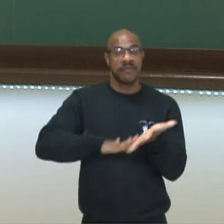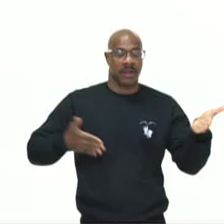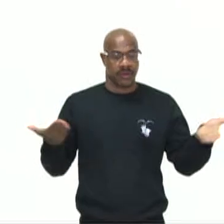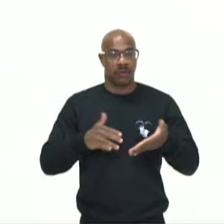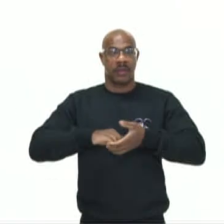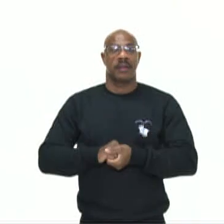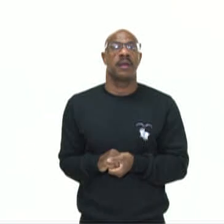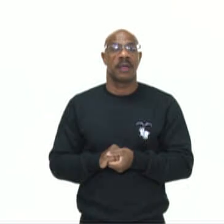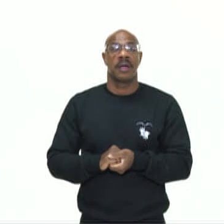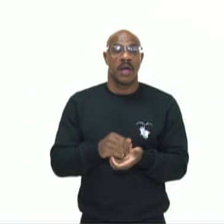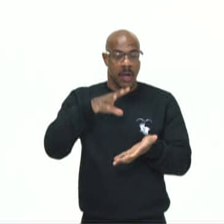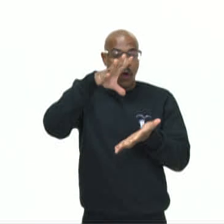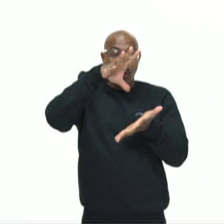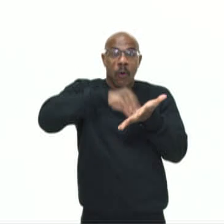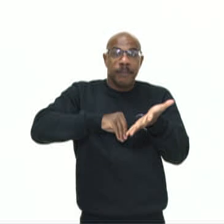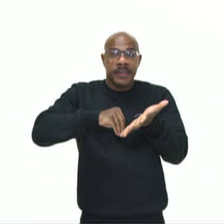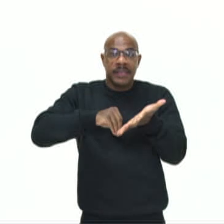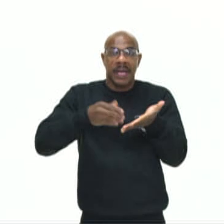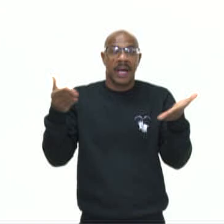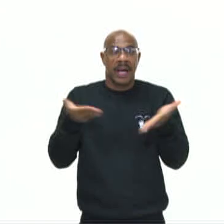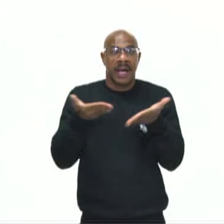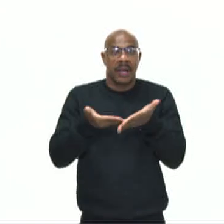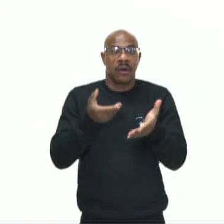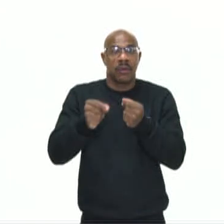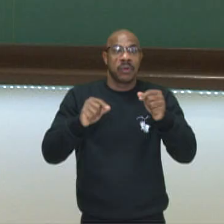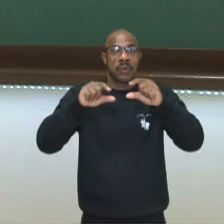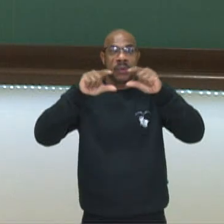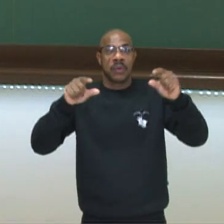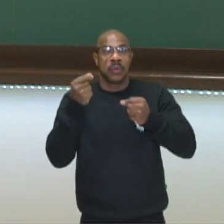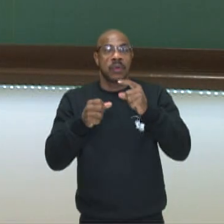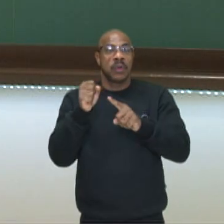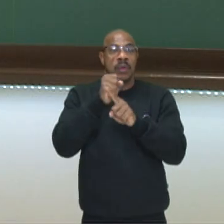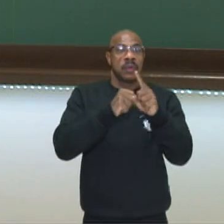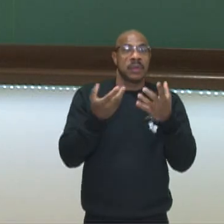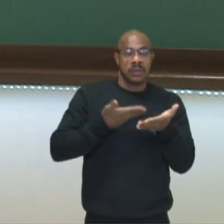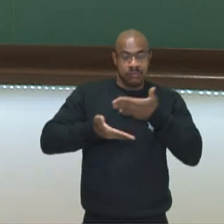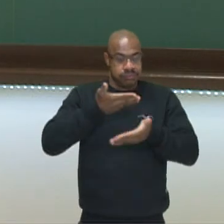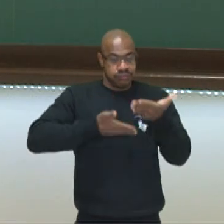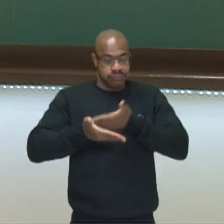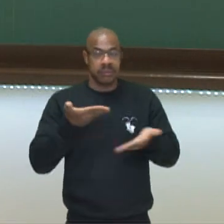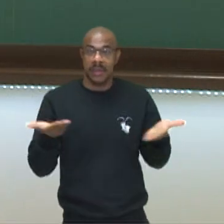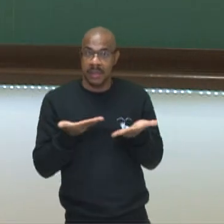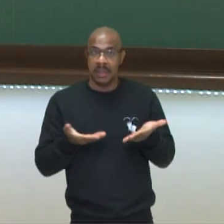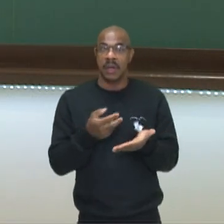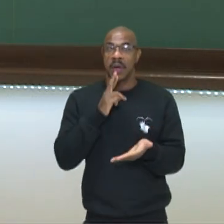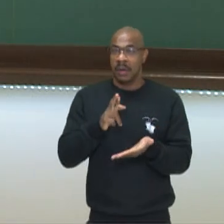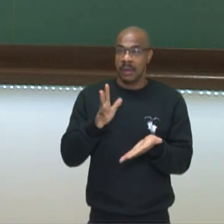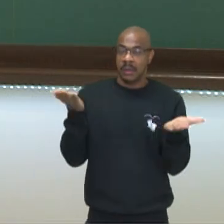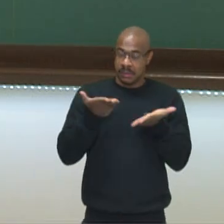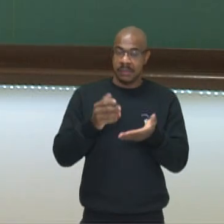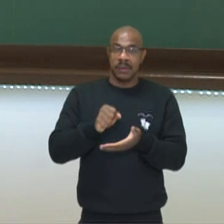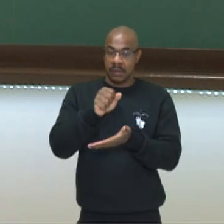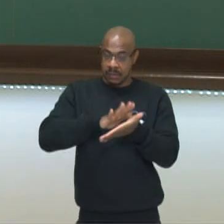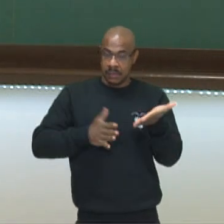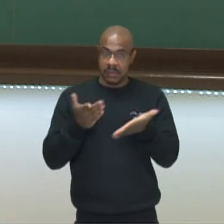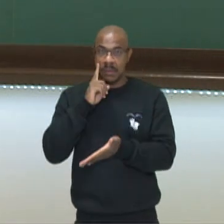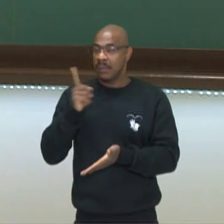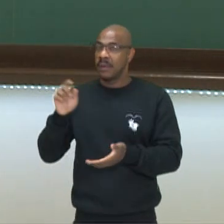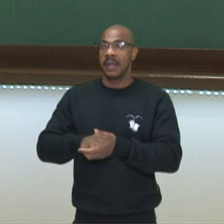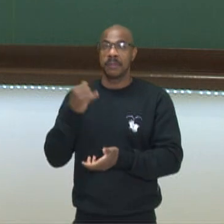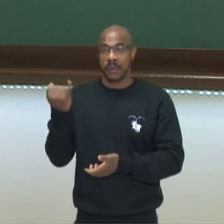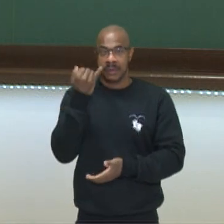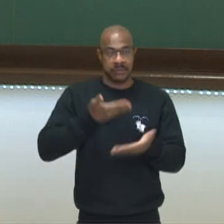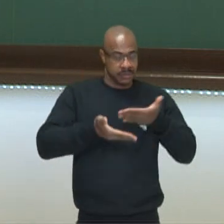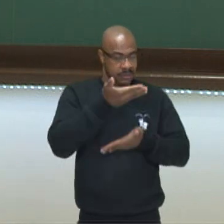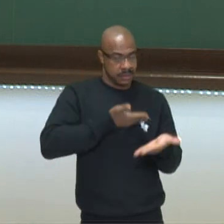aqui, ó, copia, responda, socialize com a sua turma, socialize com os teus colegas, com o teu professor, com a tua professora, isso é muito importante,